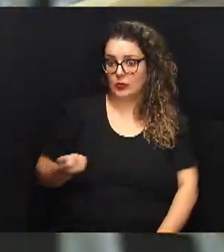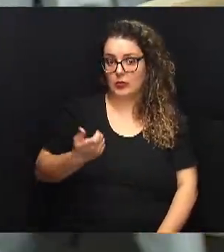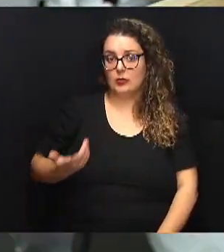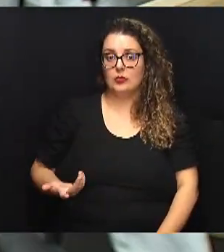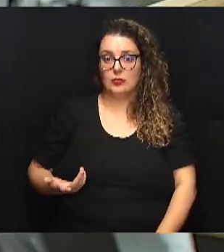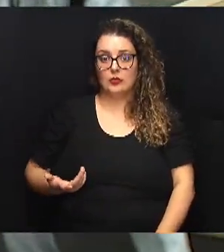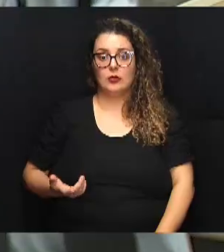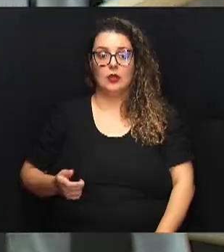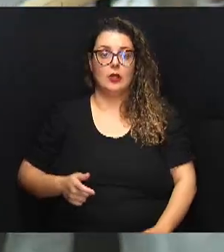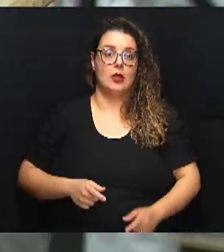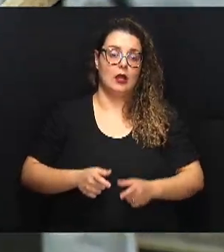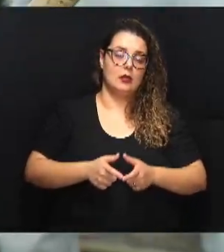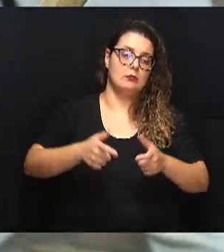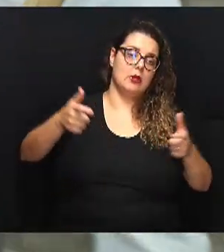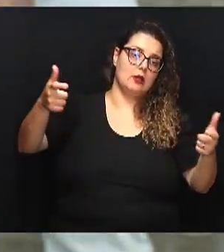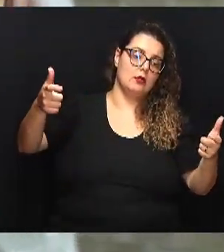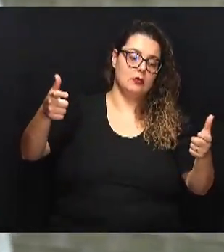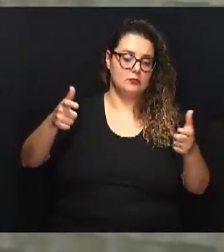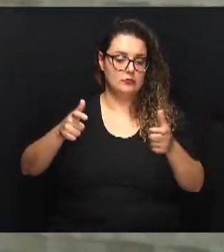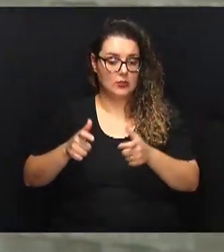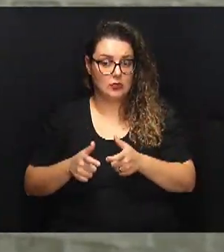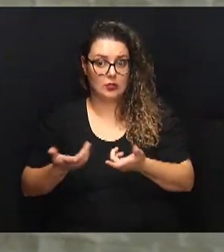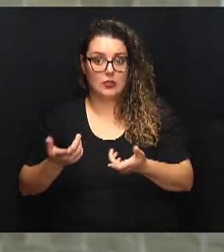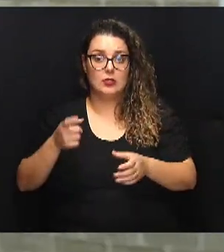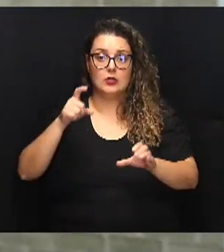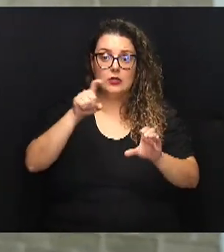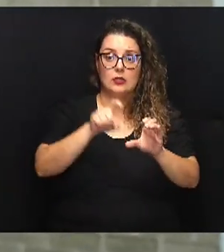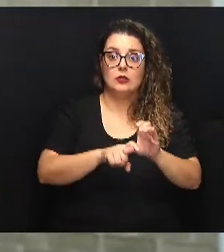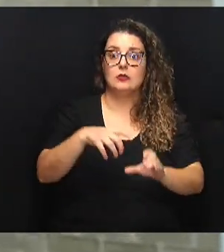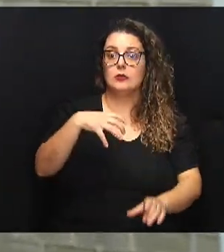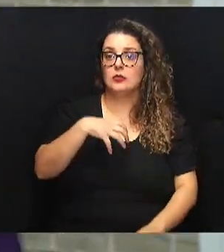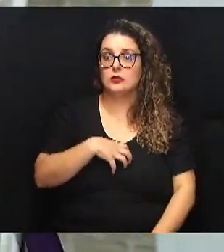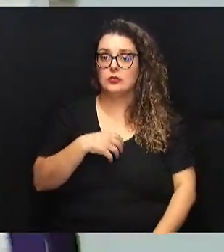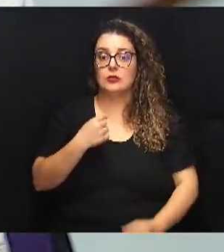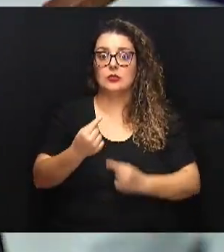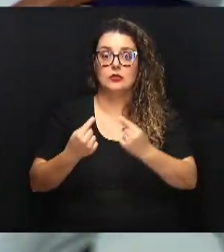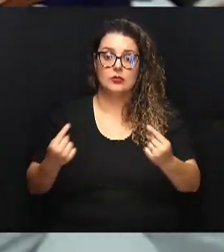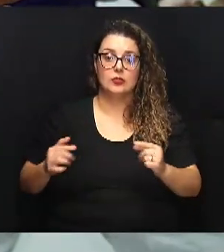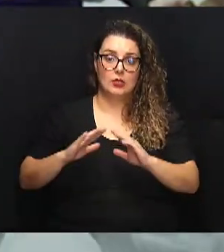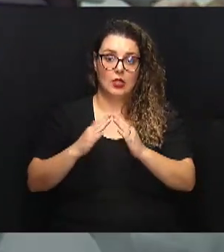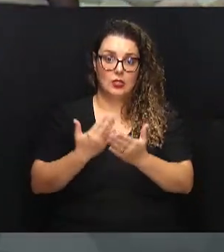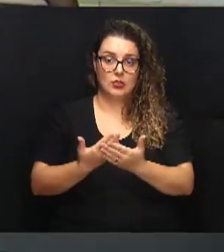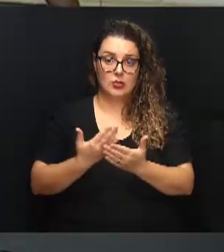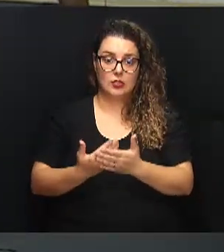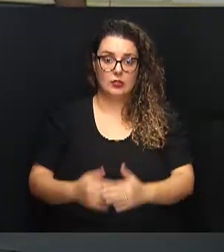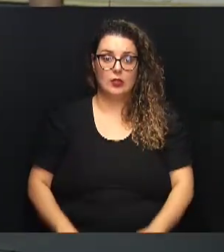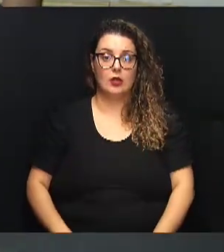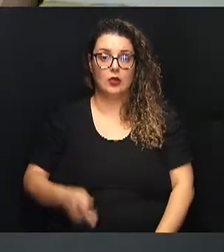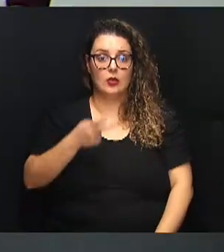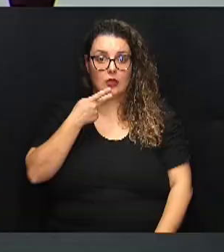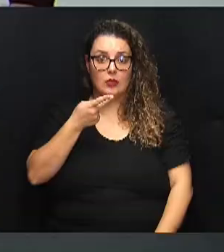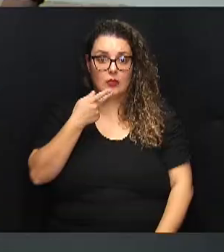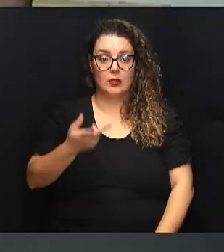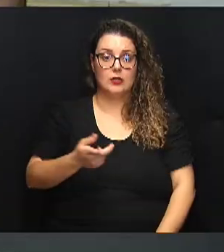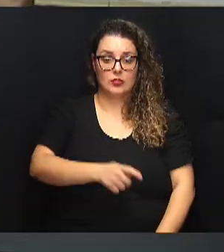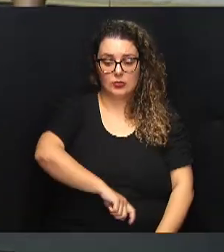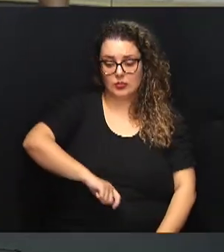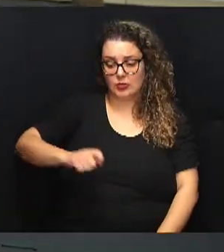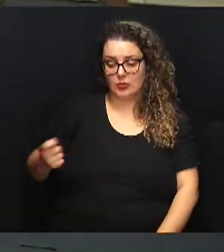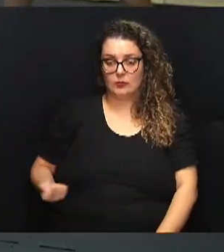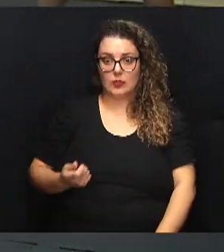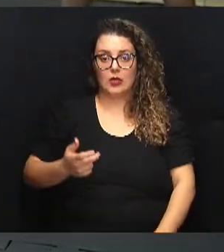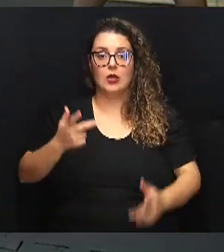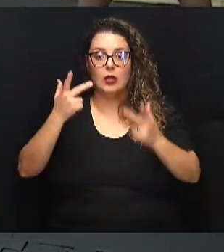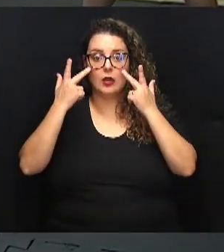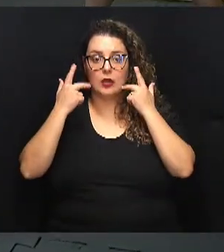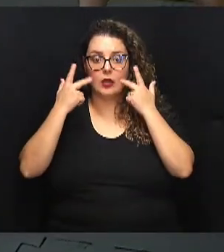espadas maiores, espadas menores. Depende muito do estilo de cada escola. Falando das espadas utilizadas, as mais comuns são